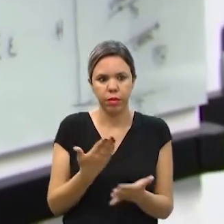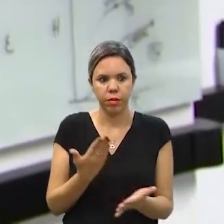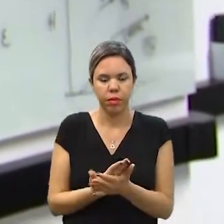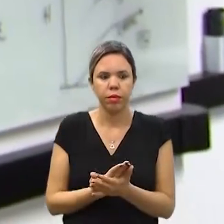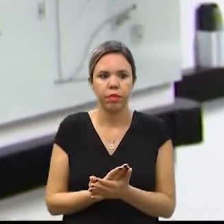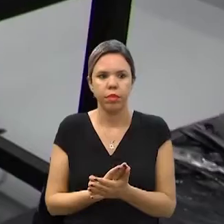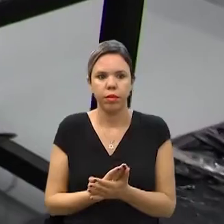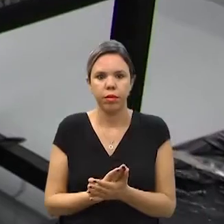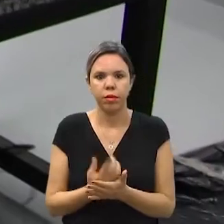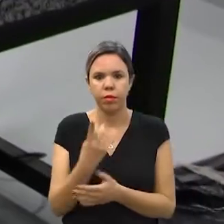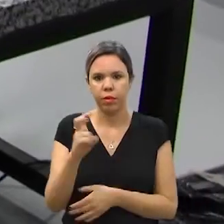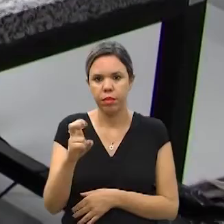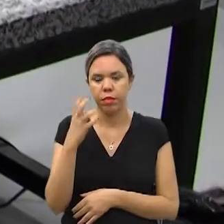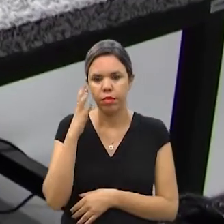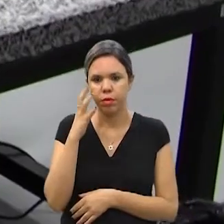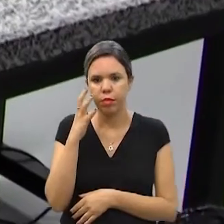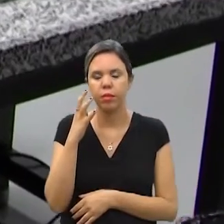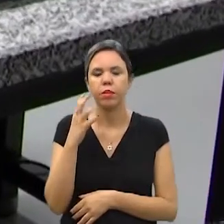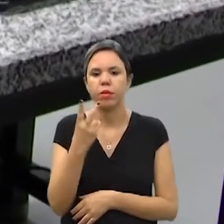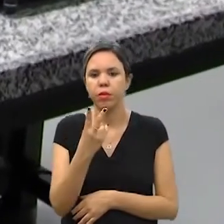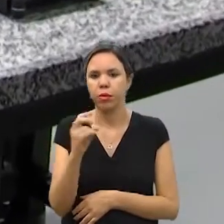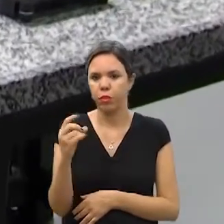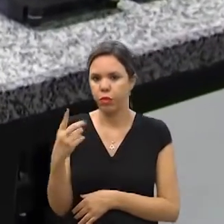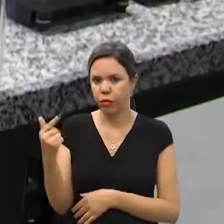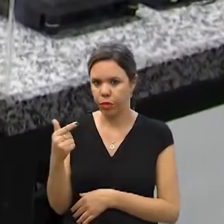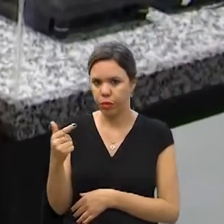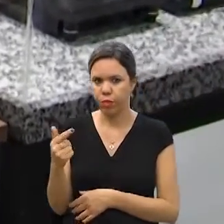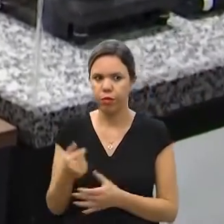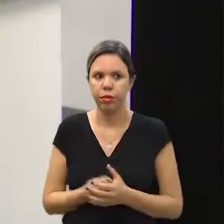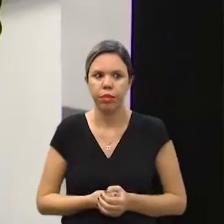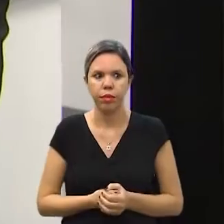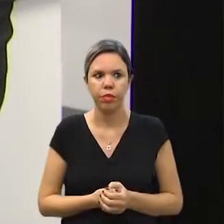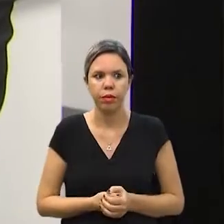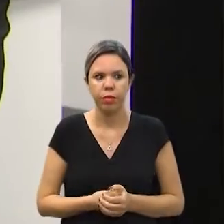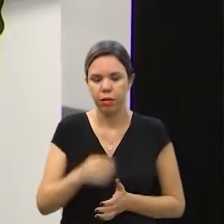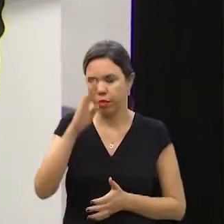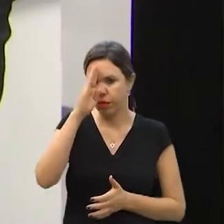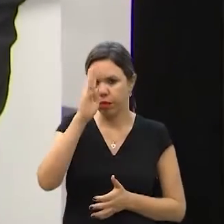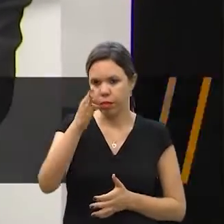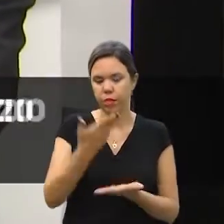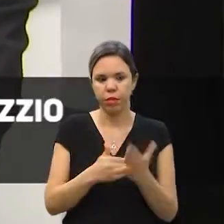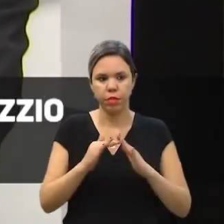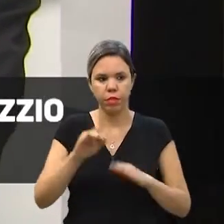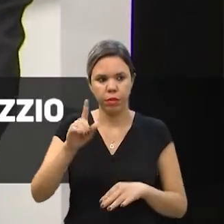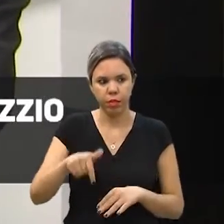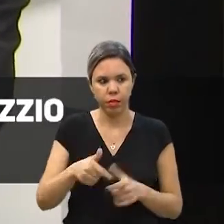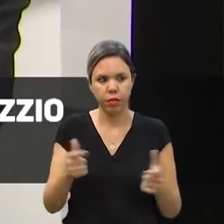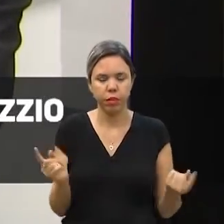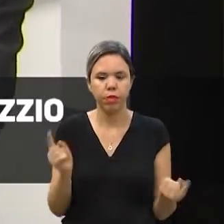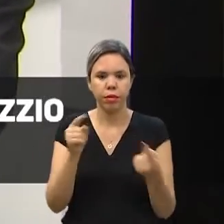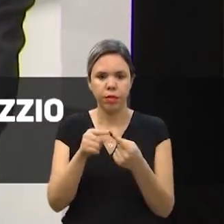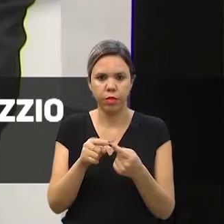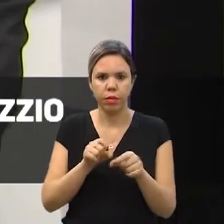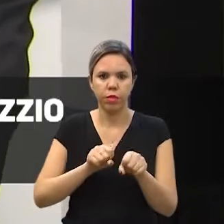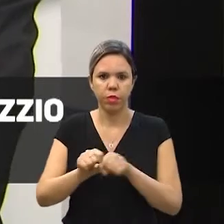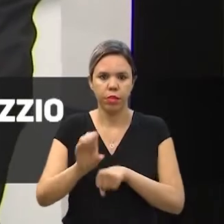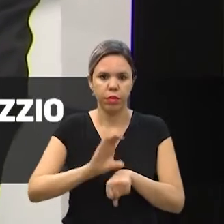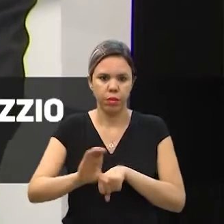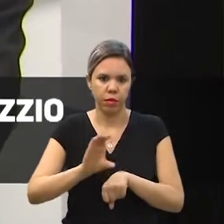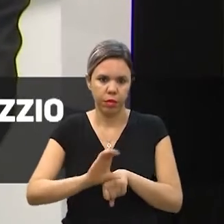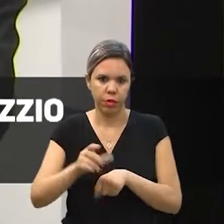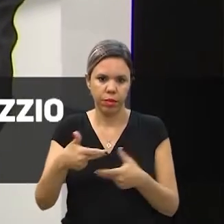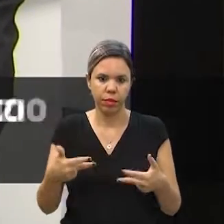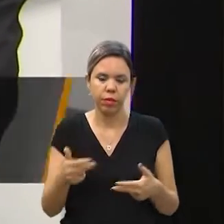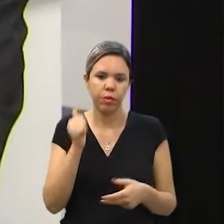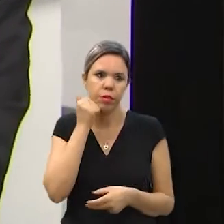das aulas previsto para 15 de fevereiro de 2022. O principal da escola, esse é o grande objetivo, é a